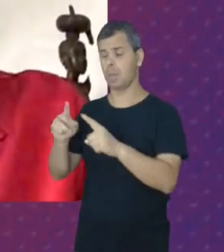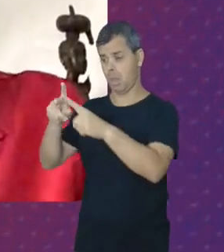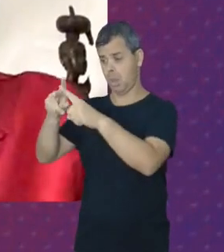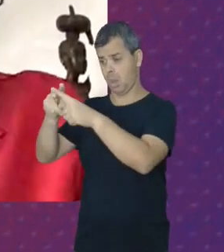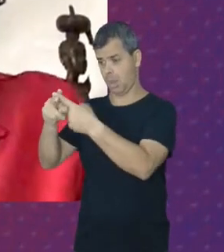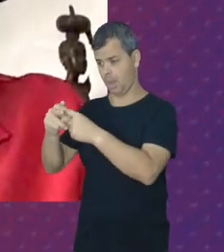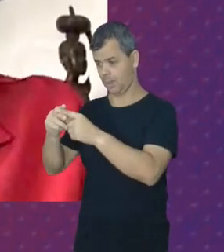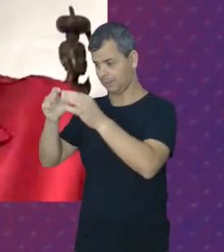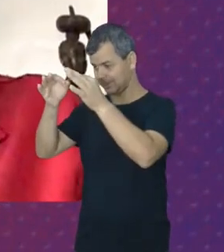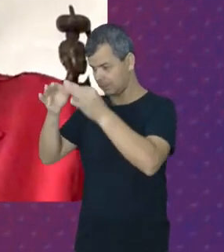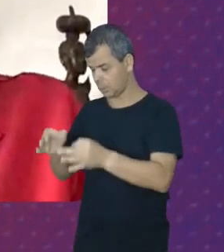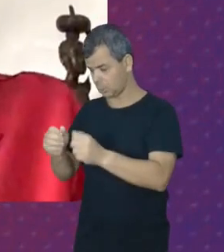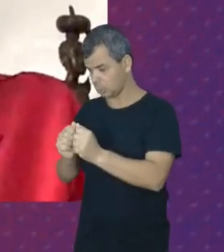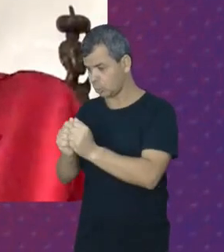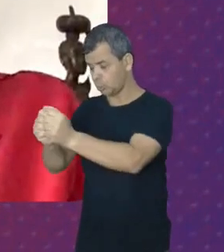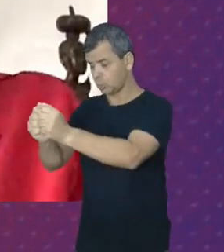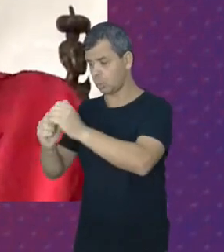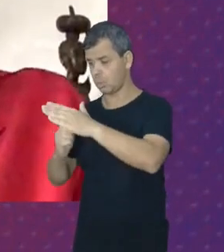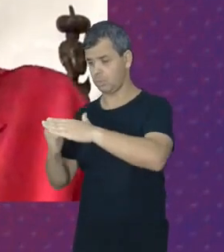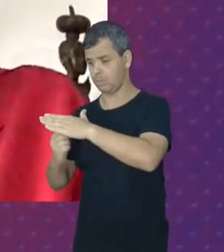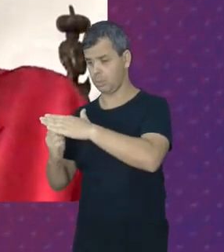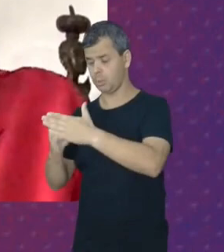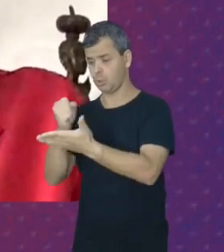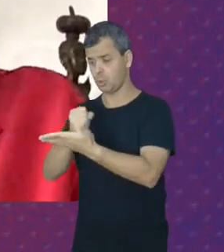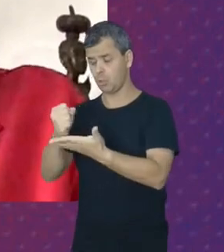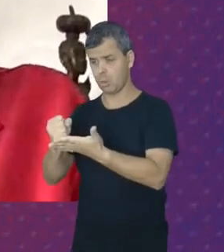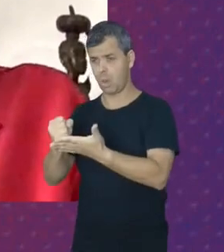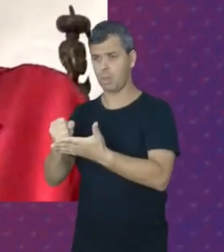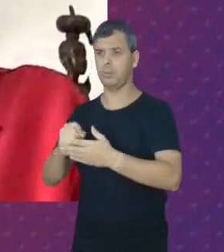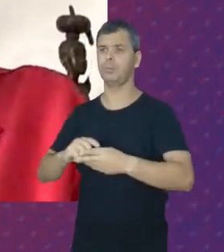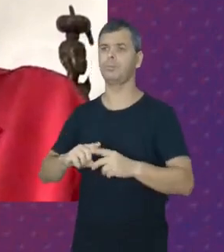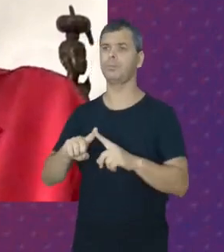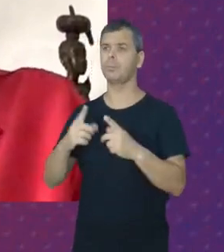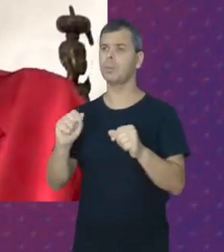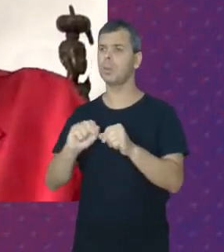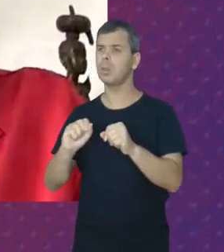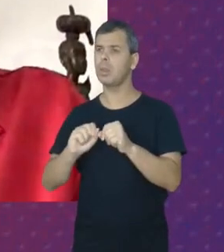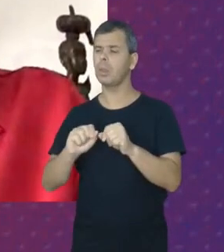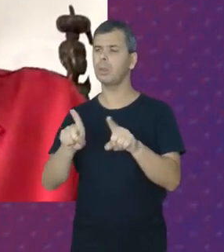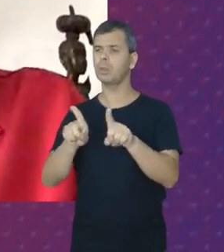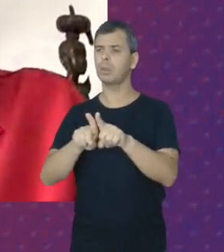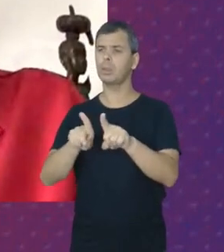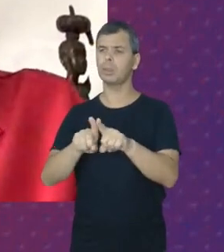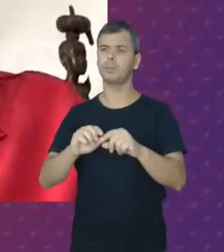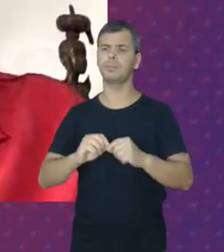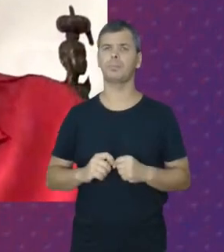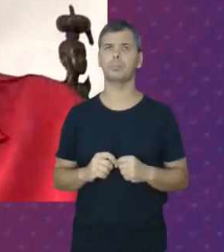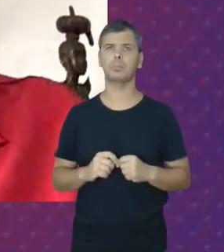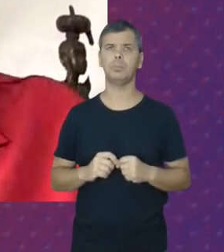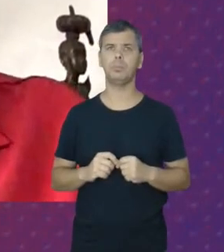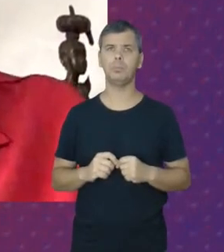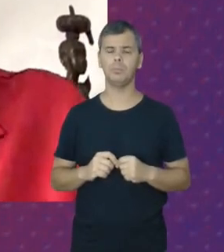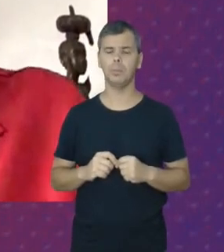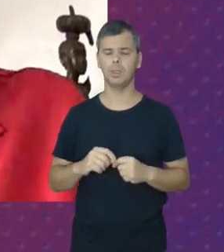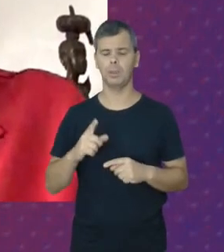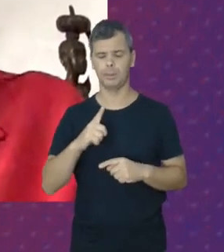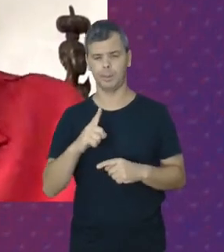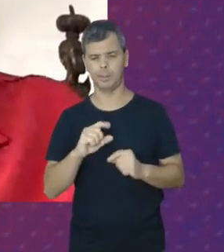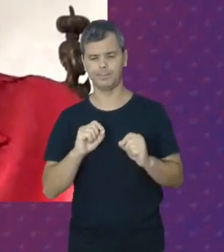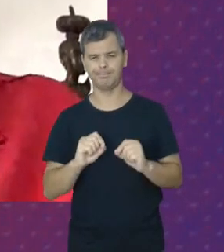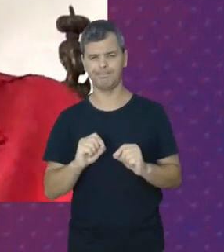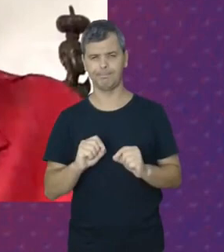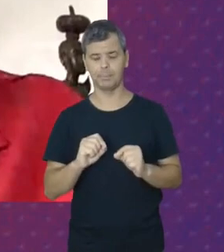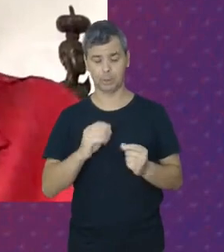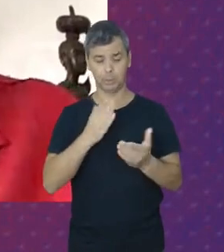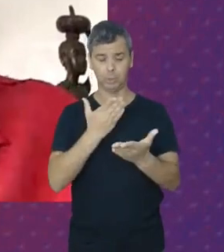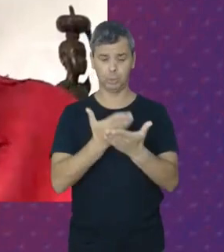Regularizada Juntam seus Empregadores E que Elas tenham Também Condição De